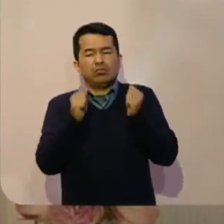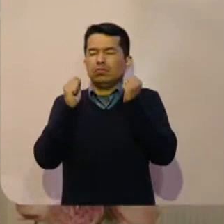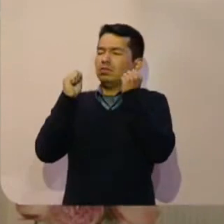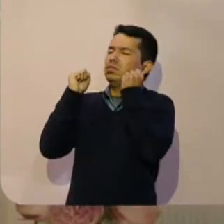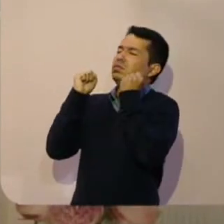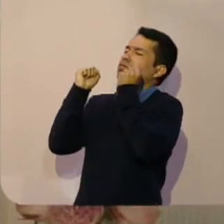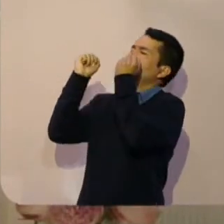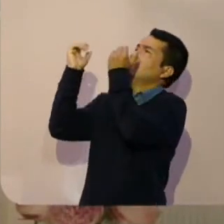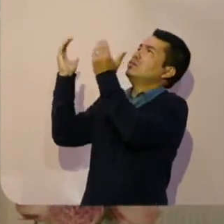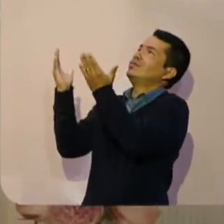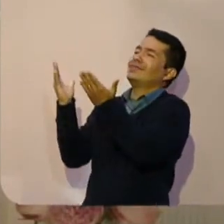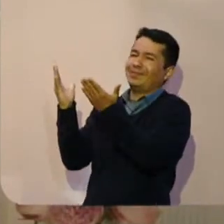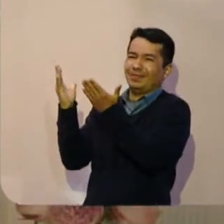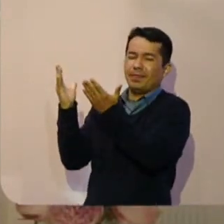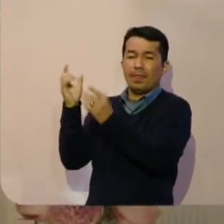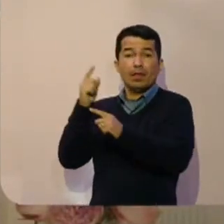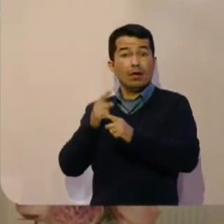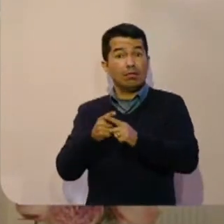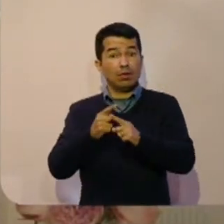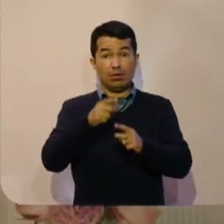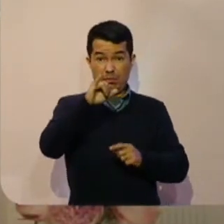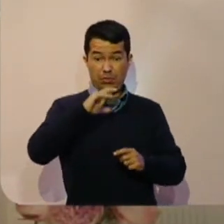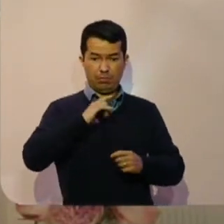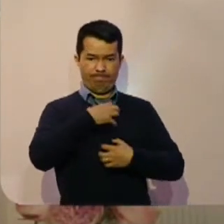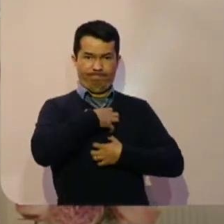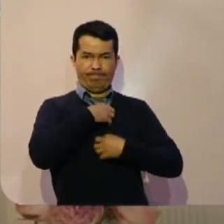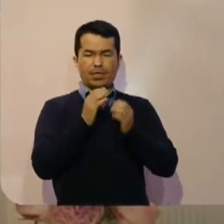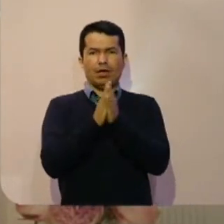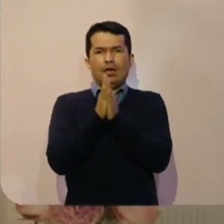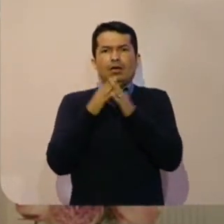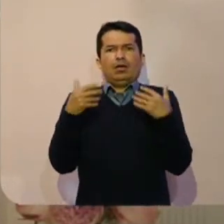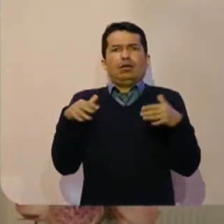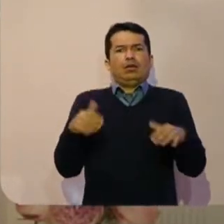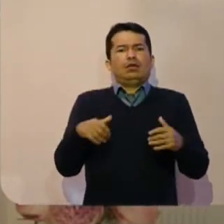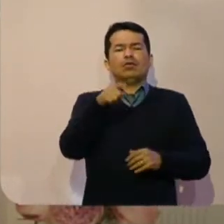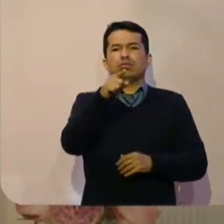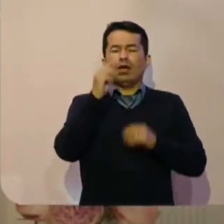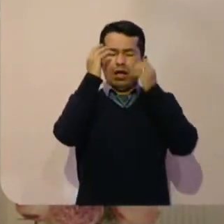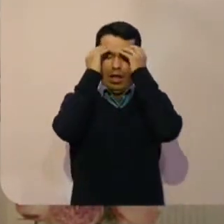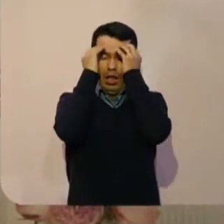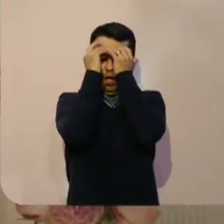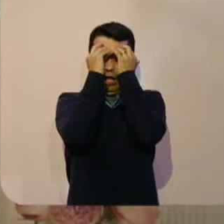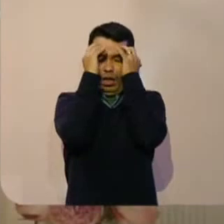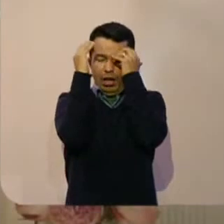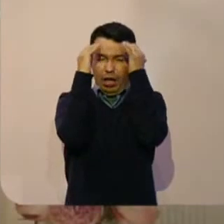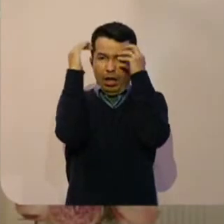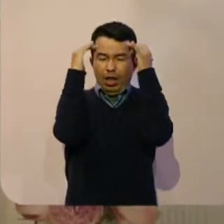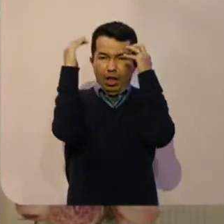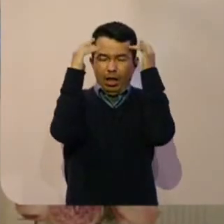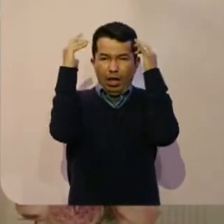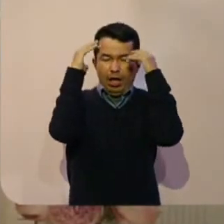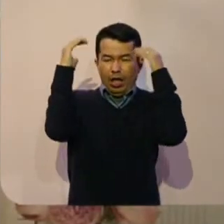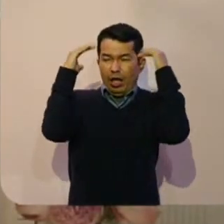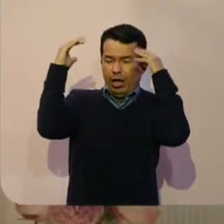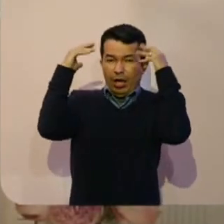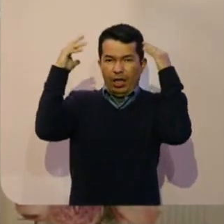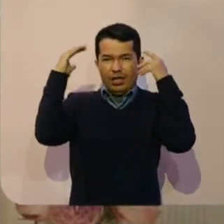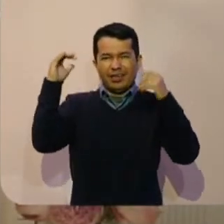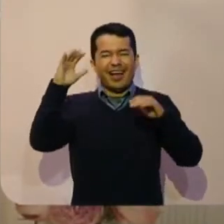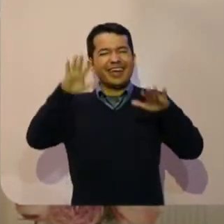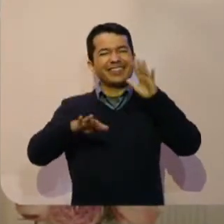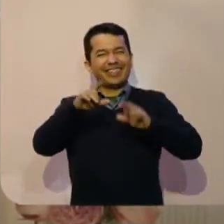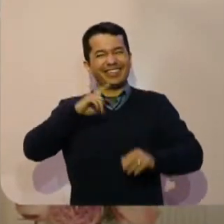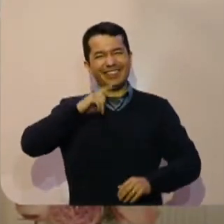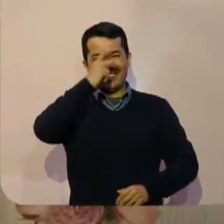tão perturbado que você não consegue nem achar uma resposta simples? Às vezes chega alguém do seu lado e diz: mas você já pensou